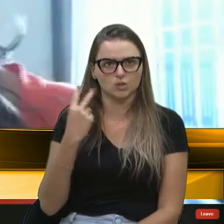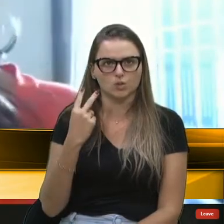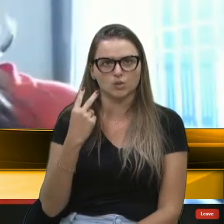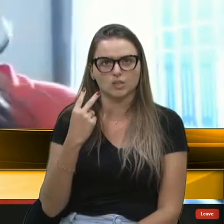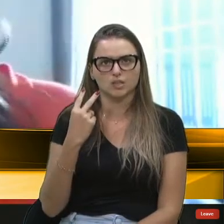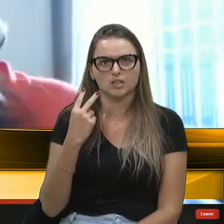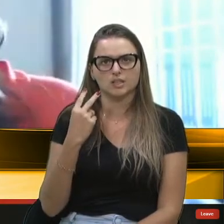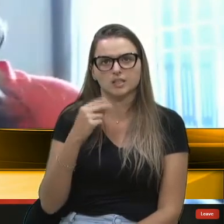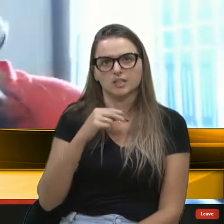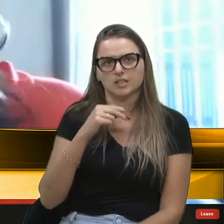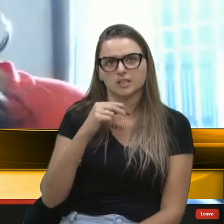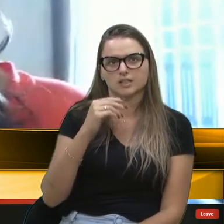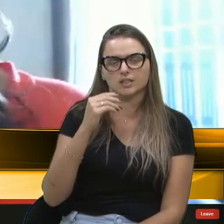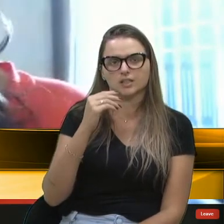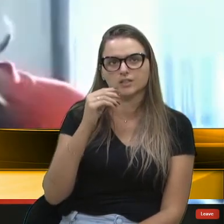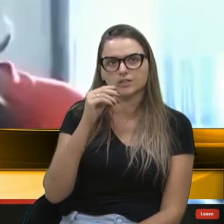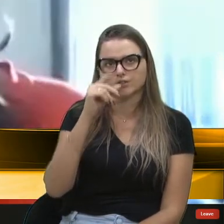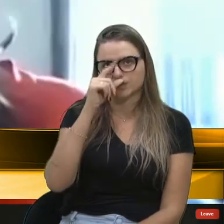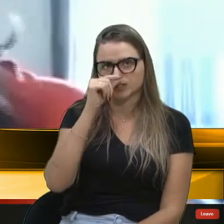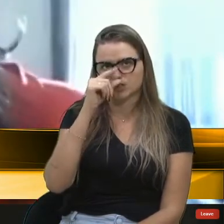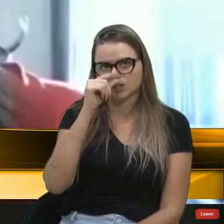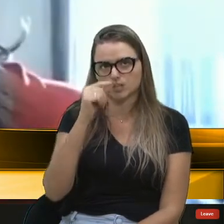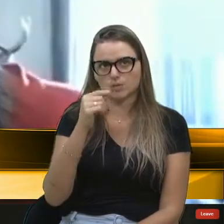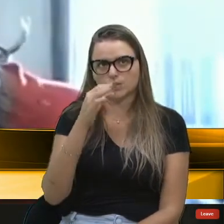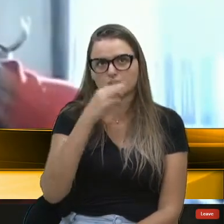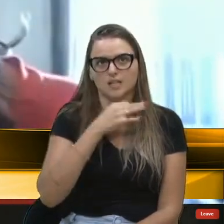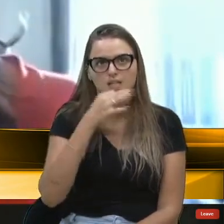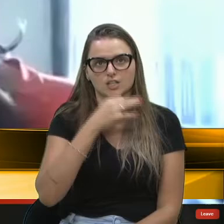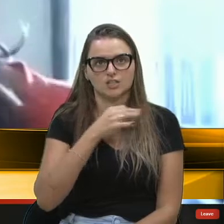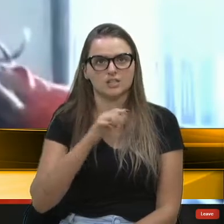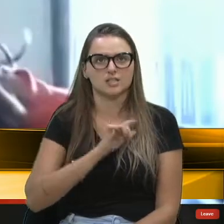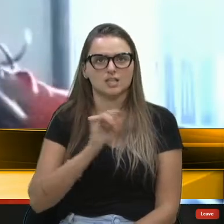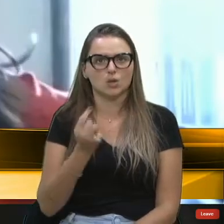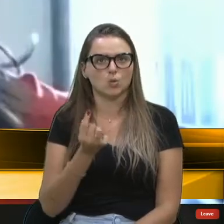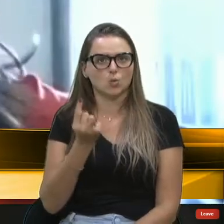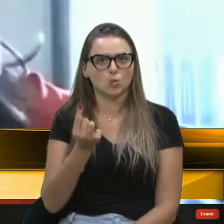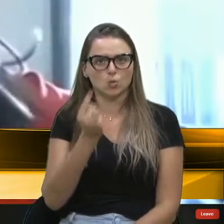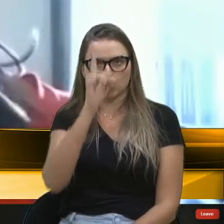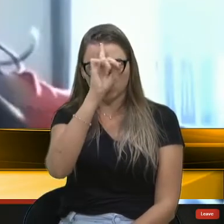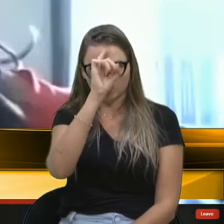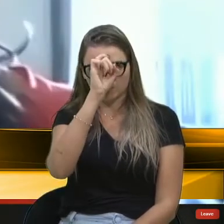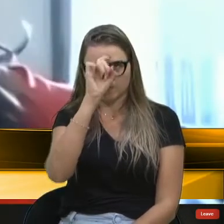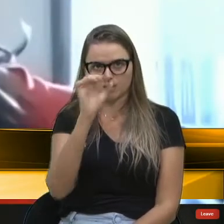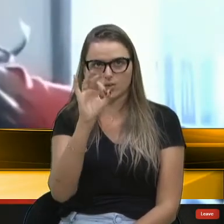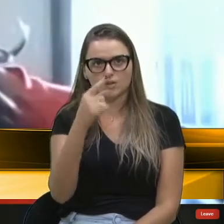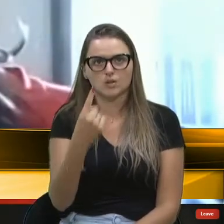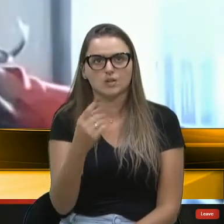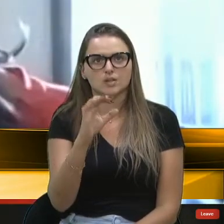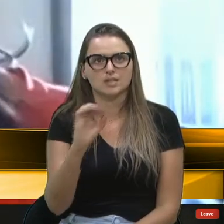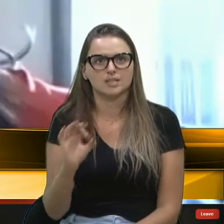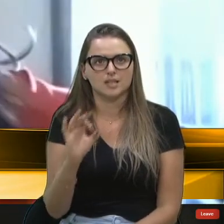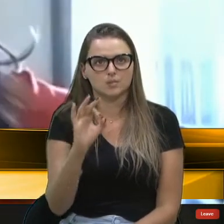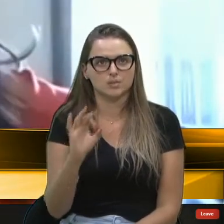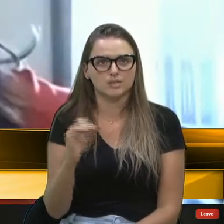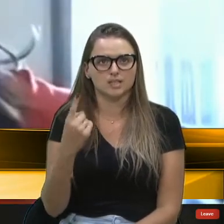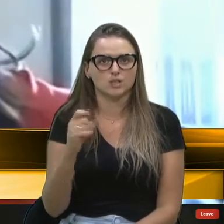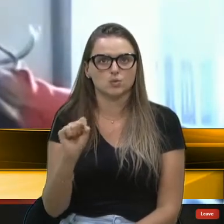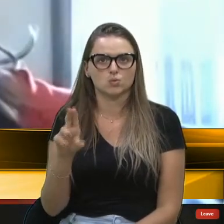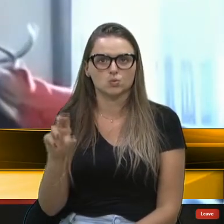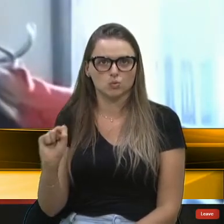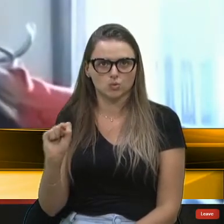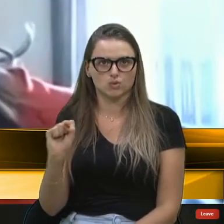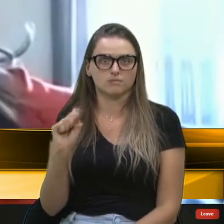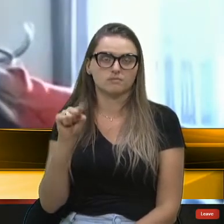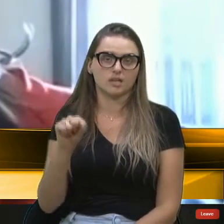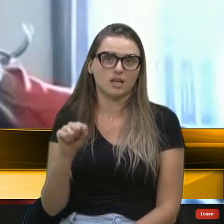que aqui a gente sabe, em Caxias do Sul a gente tem um hospital que é 100% SUS, né? E ele é um hospital estadual, né? O